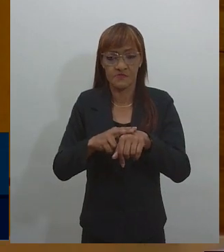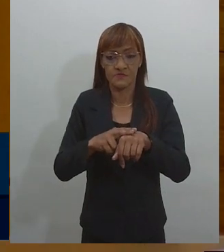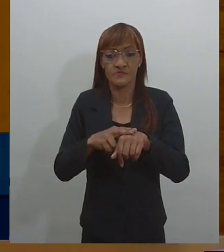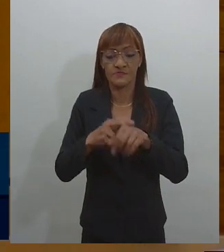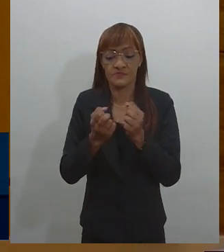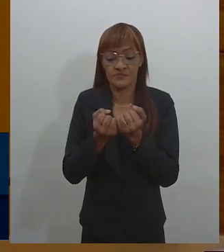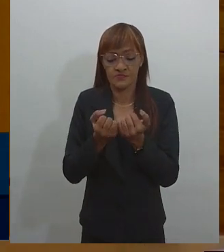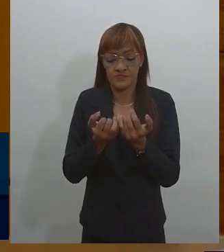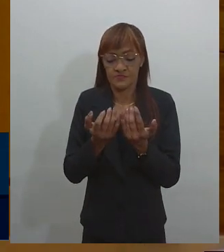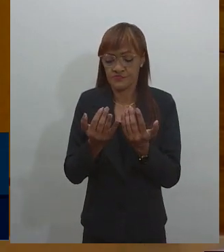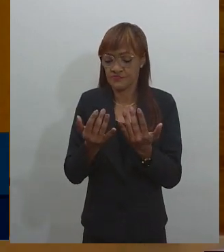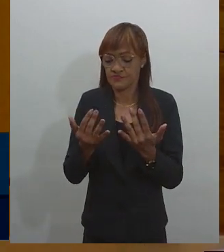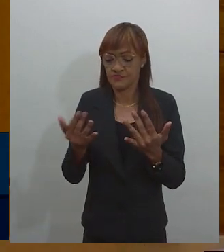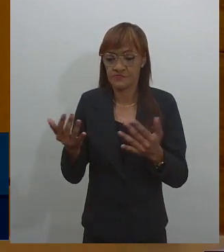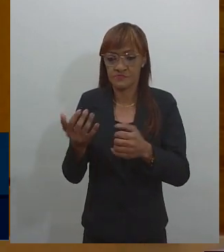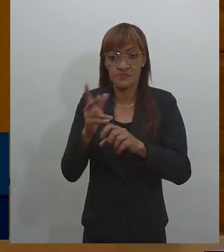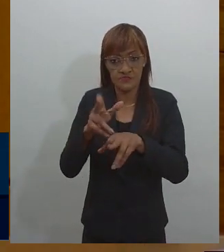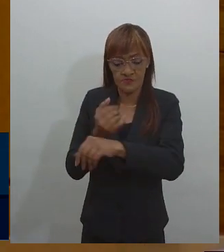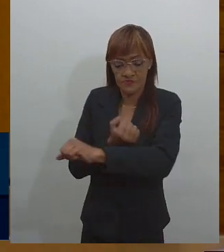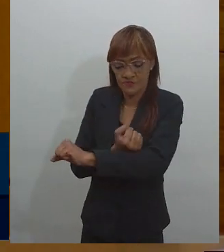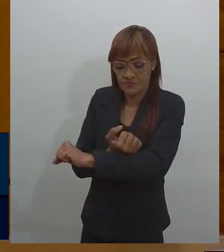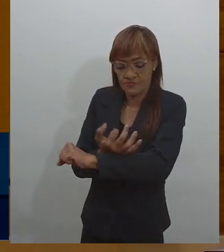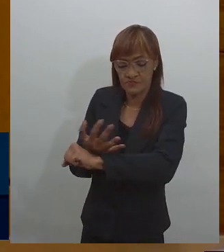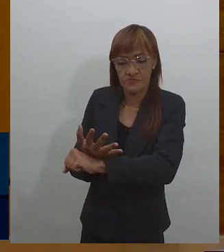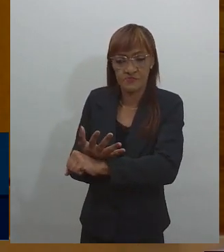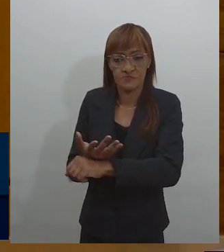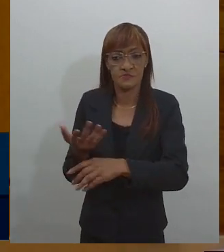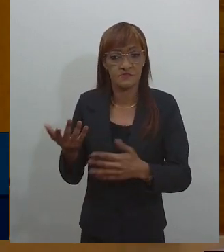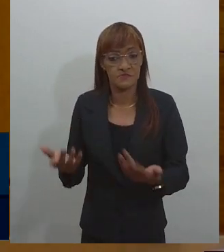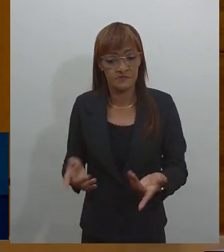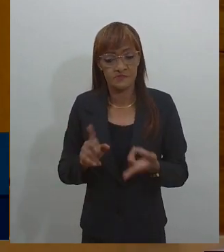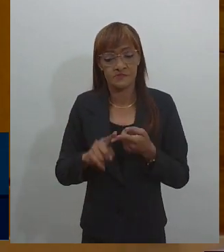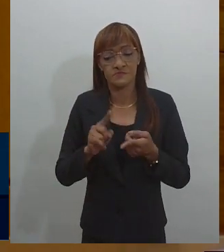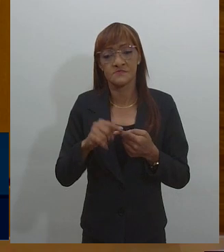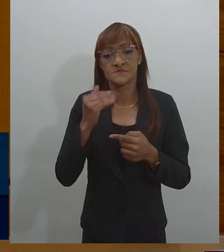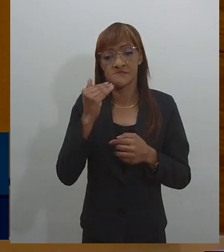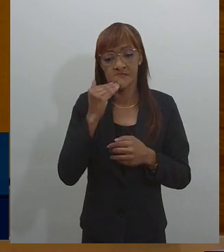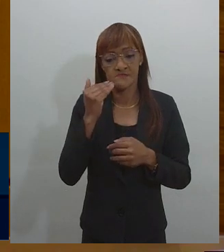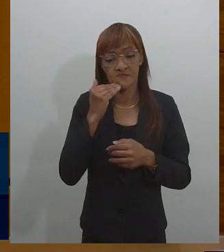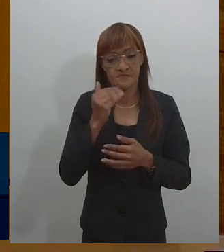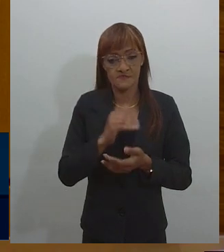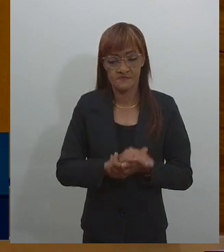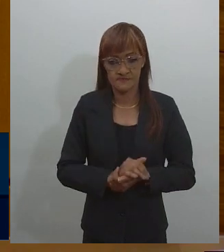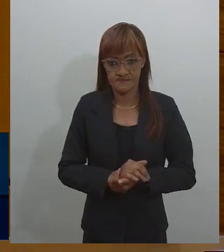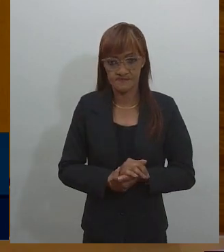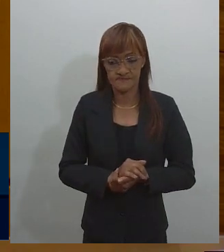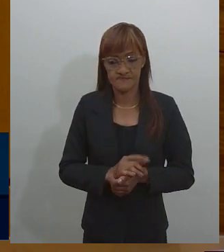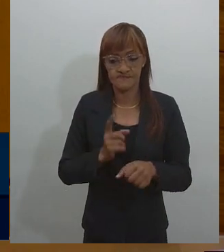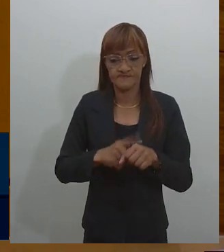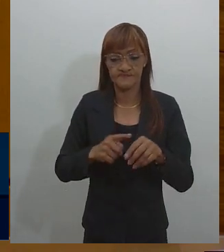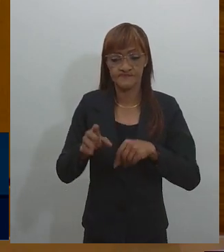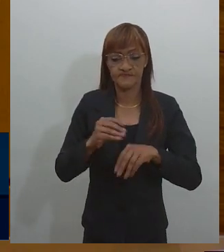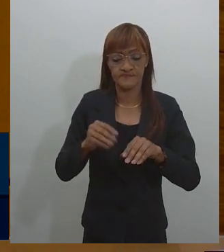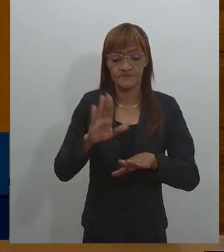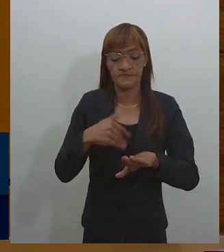questão dos tapa-buracos, né, que tem que ser feito pelo menos ali de Terra Dura até Glória, vários buracos já na pista. E